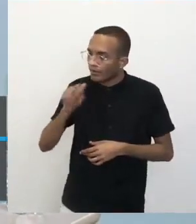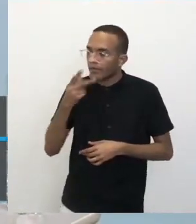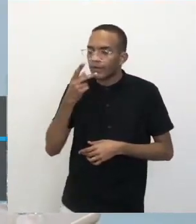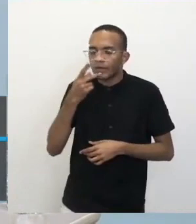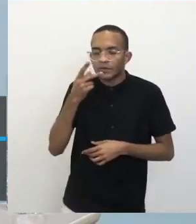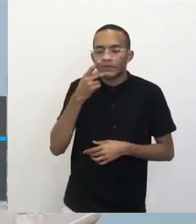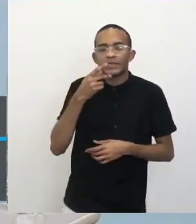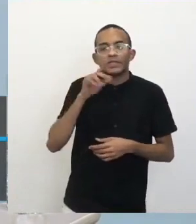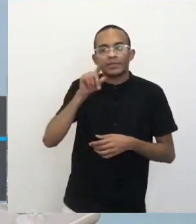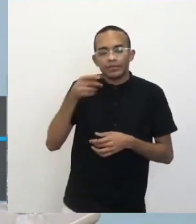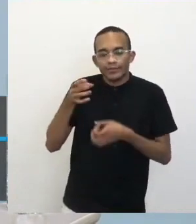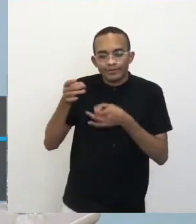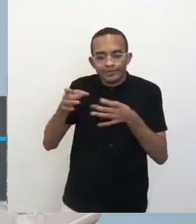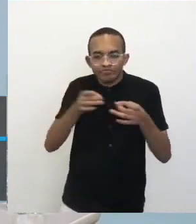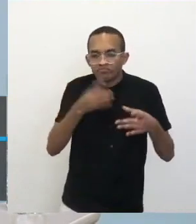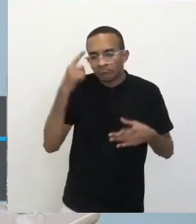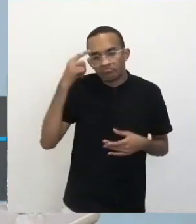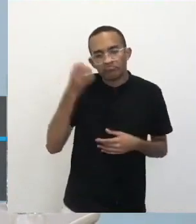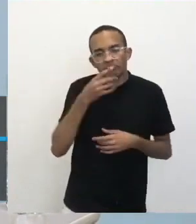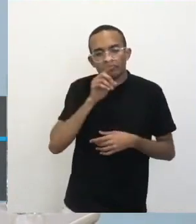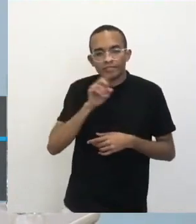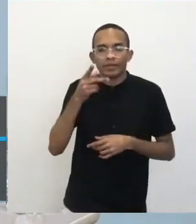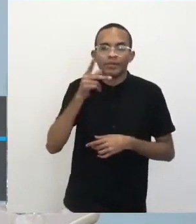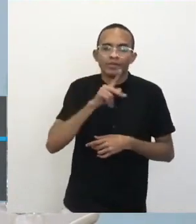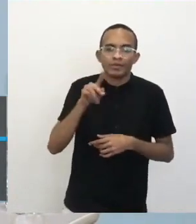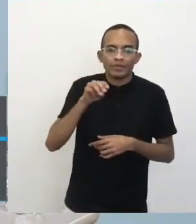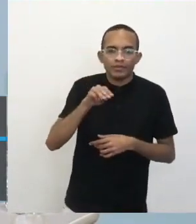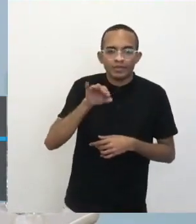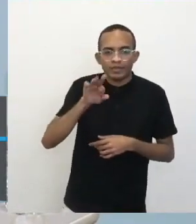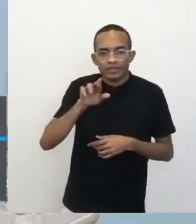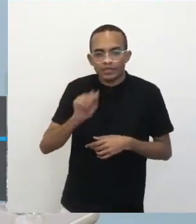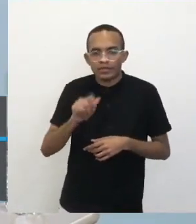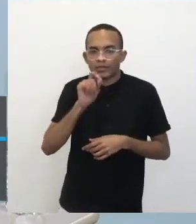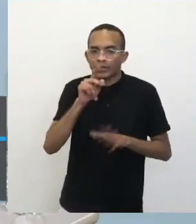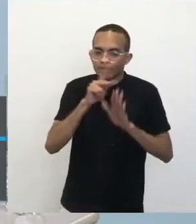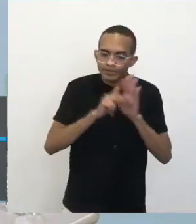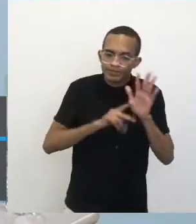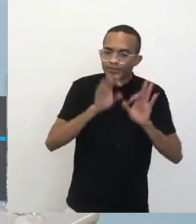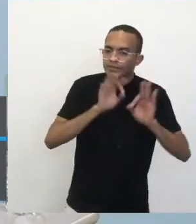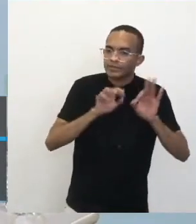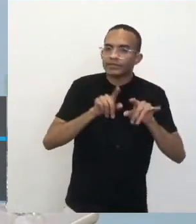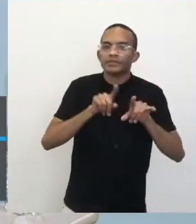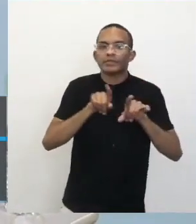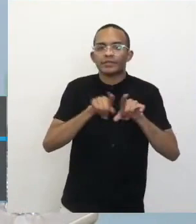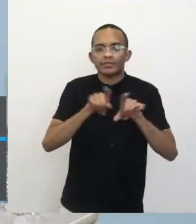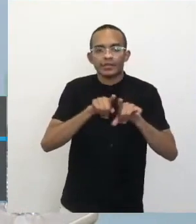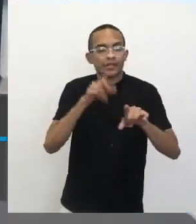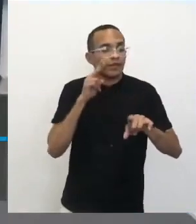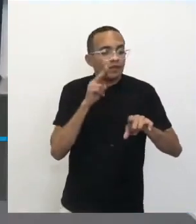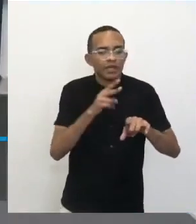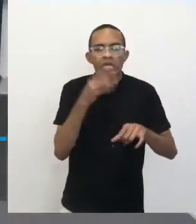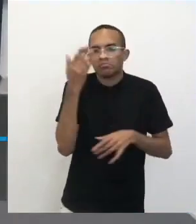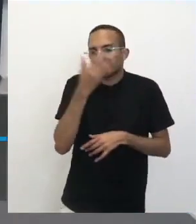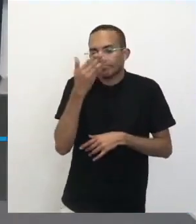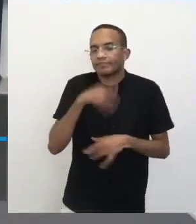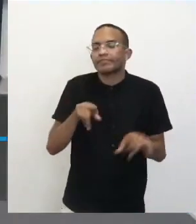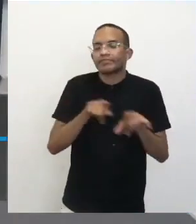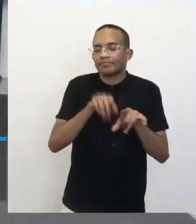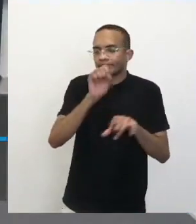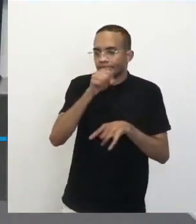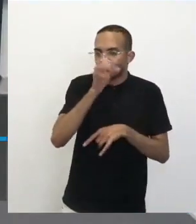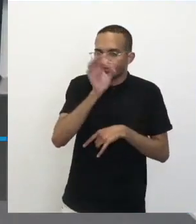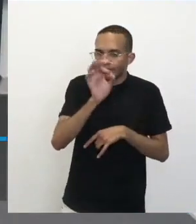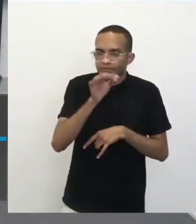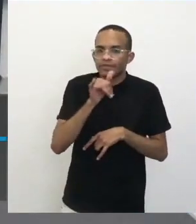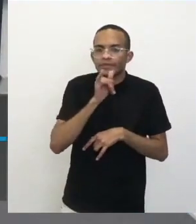são viáveis para aquele momento. Né? A Pro Maria José mandou pra gente um pré-esquema, material e imaterial. Exatamente, né? Legal.